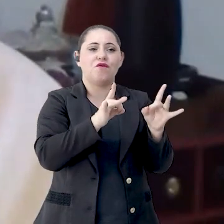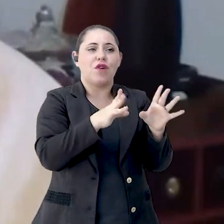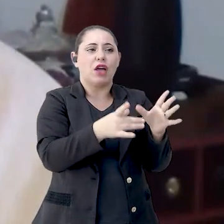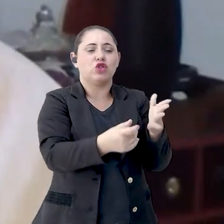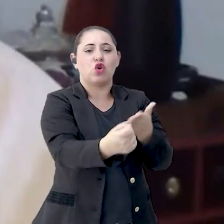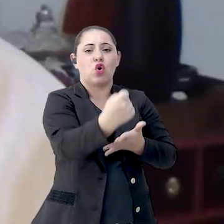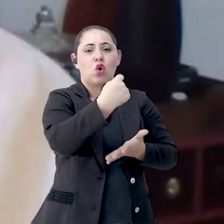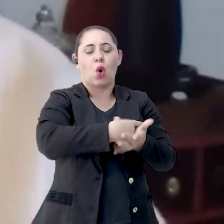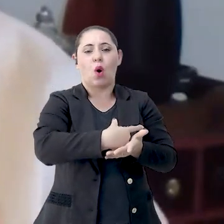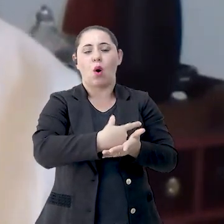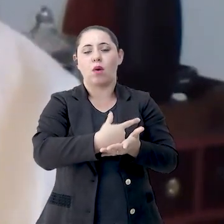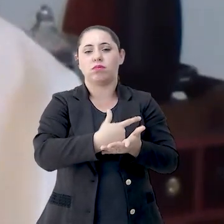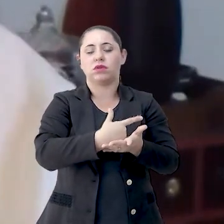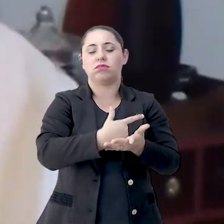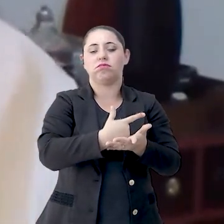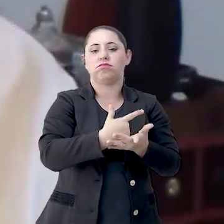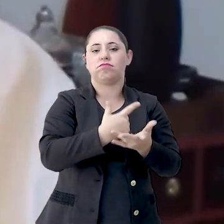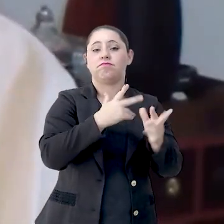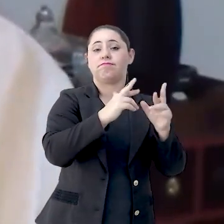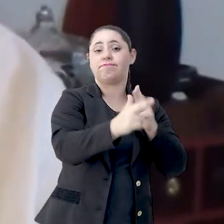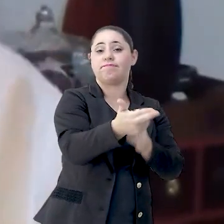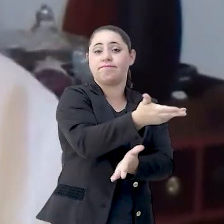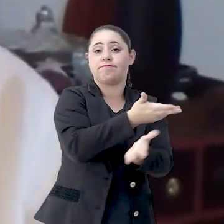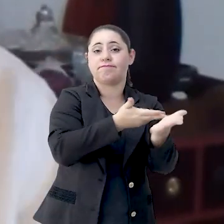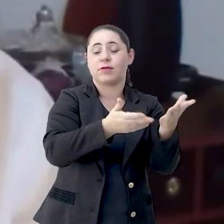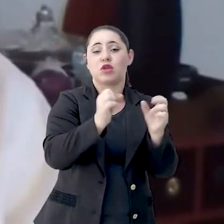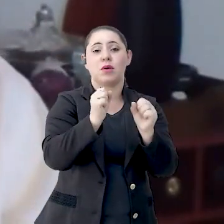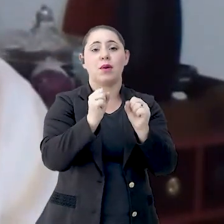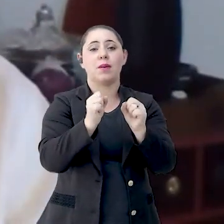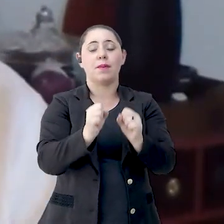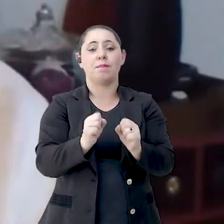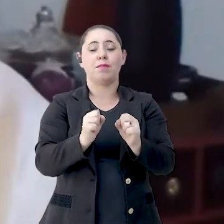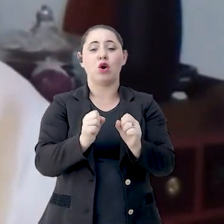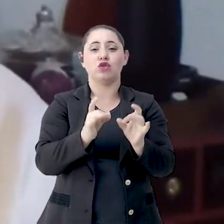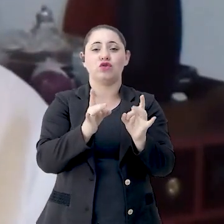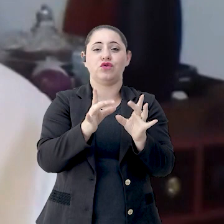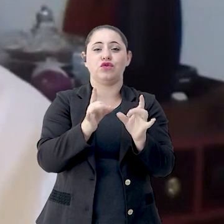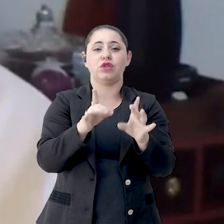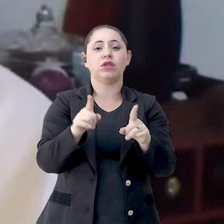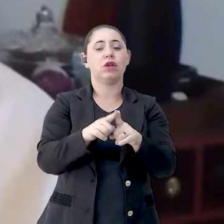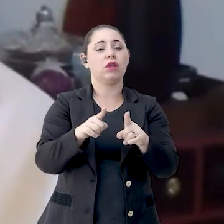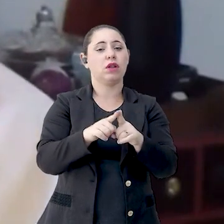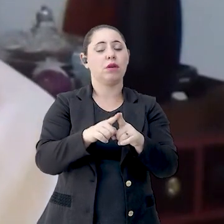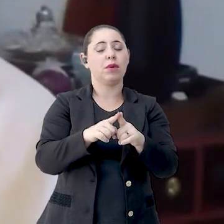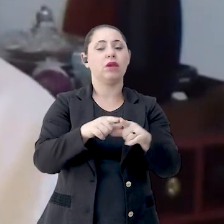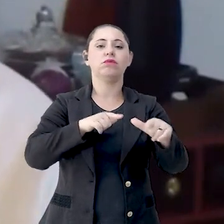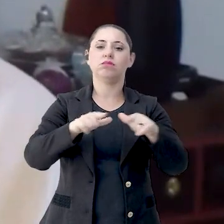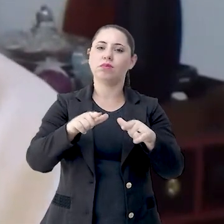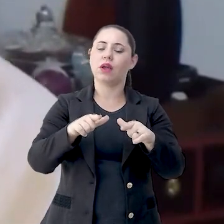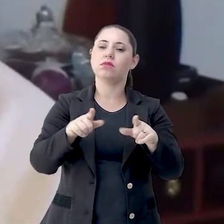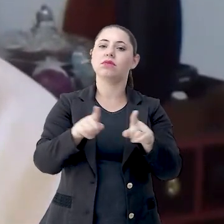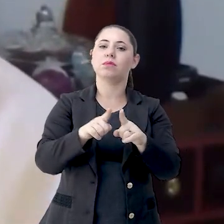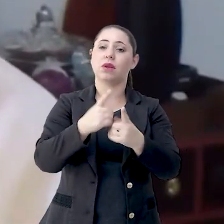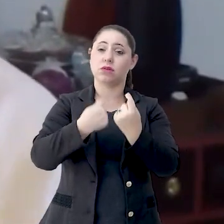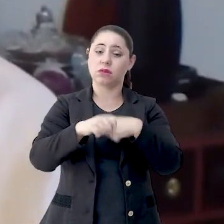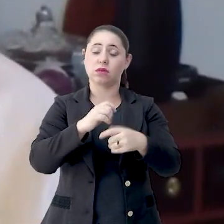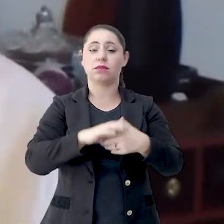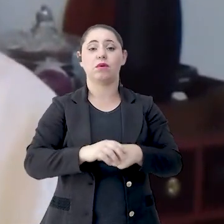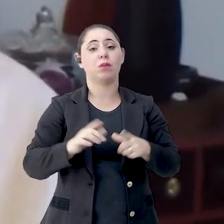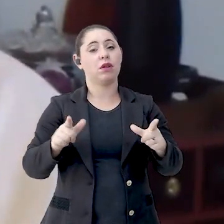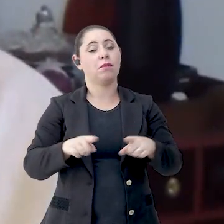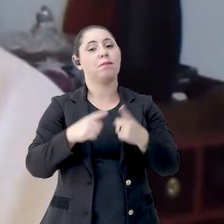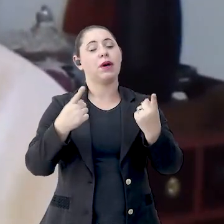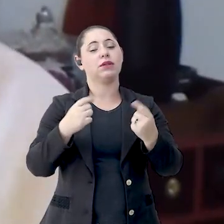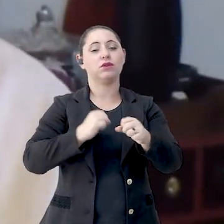de emprego e renda. Só que também a gente tem desafios para os municípios, né? Então a gente tem possibilidade do crescimento desordenado, a gente